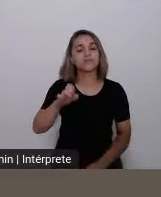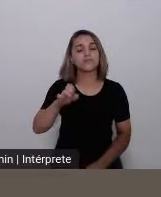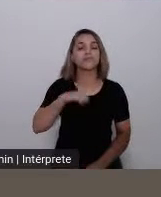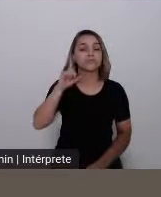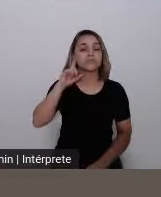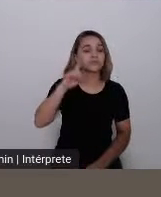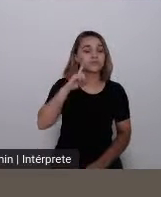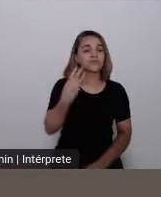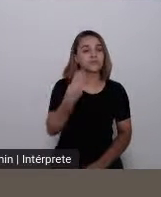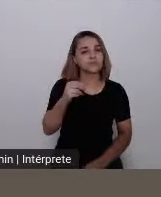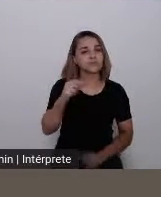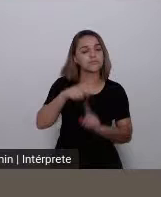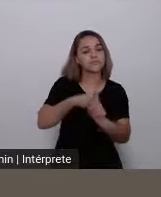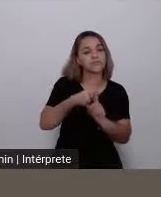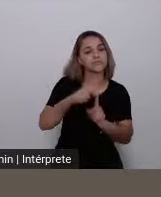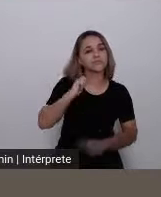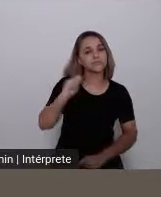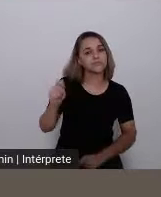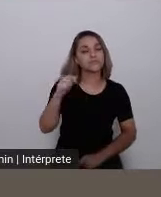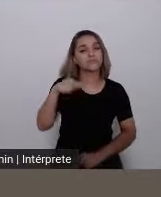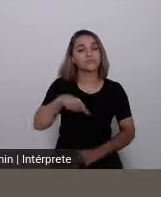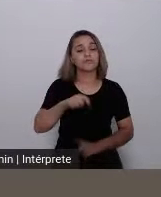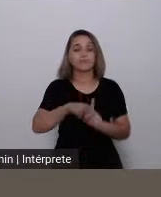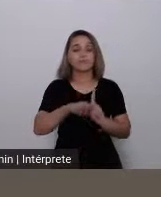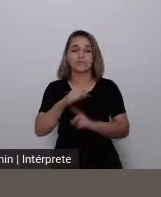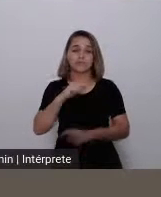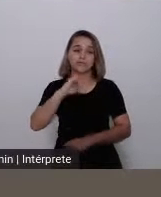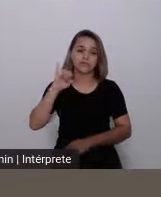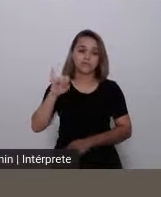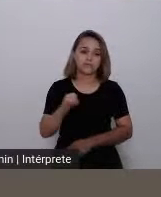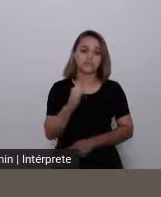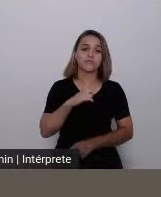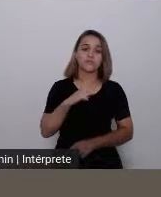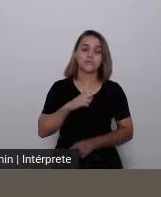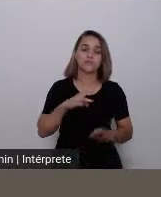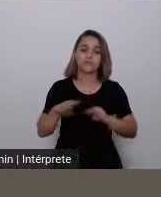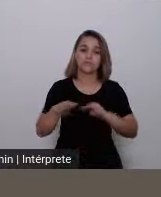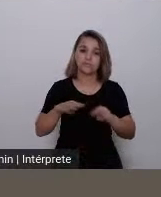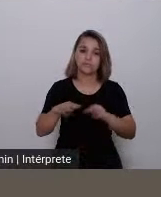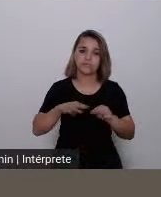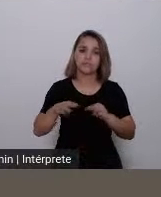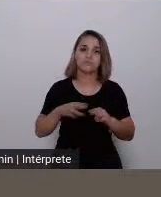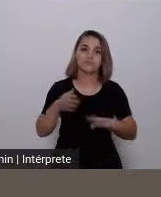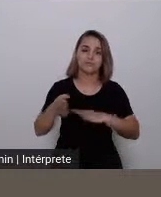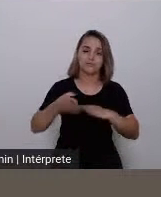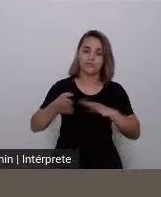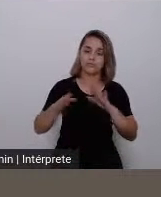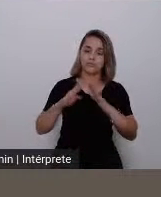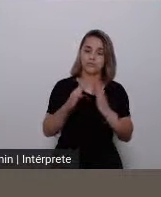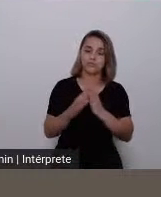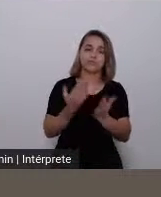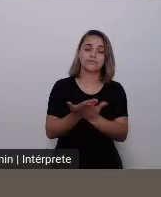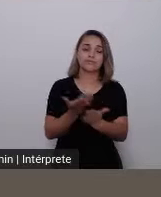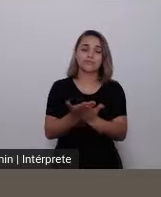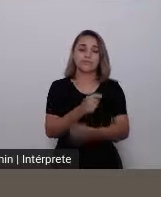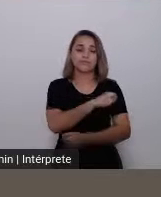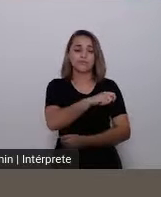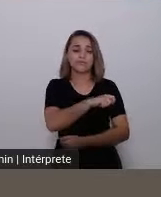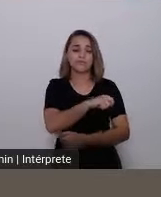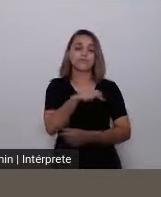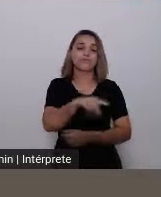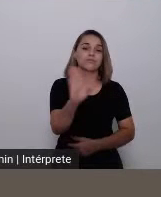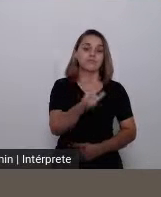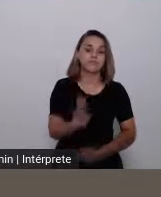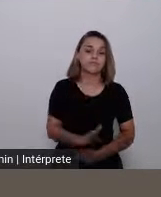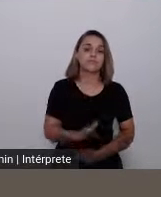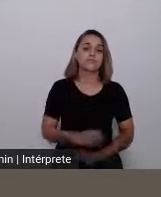Rio de Janeiro, transcrita no mesmo ano no livro O Movimento Modernista, Casa do Estudante do Brasil, exemplar disponível no sistema de